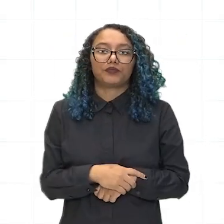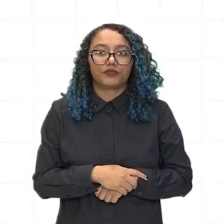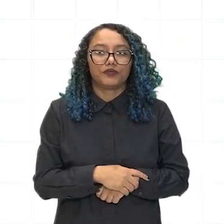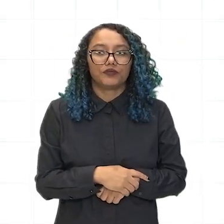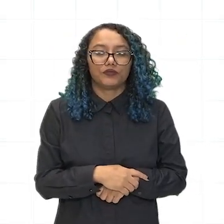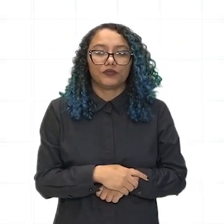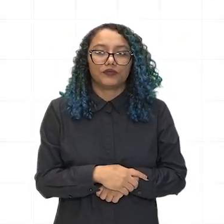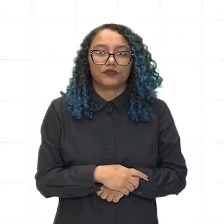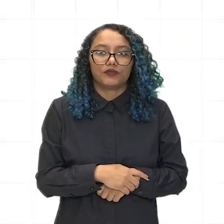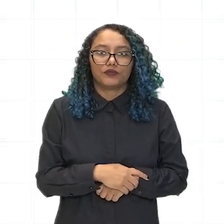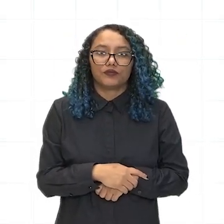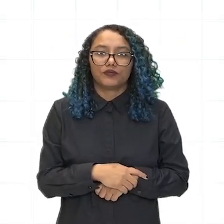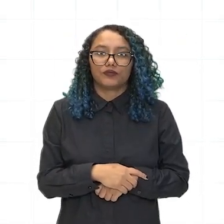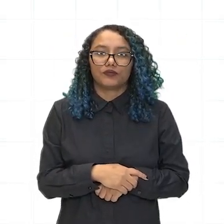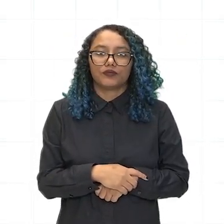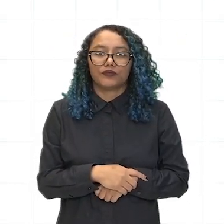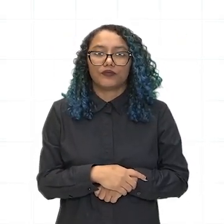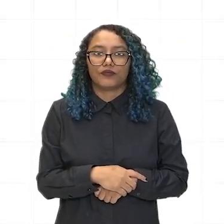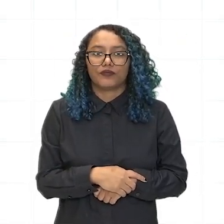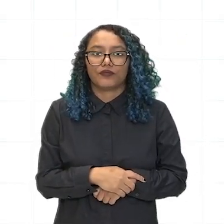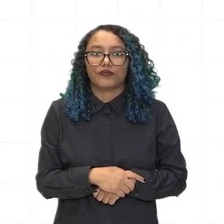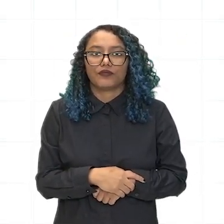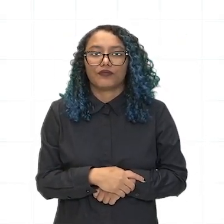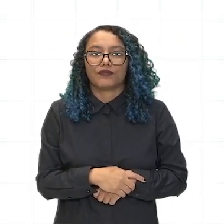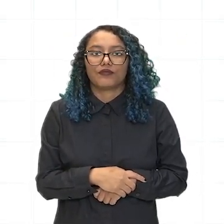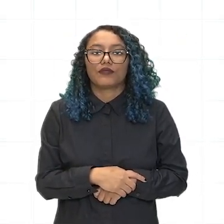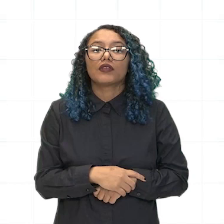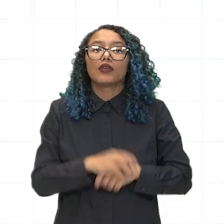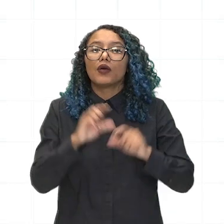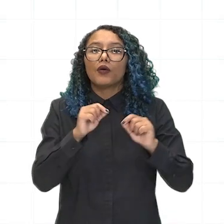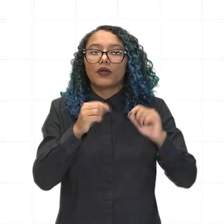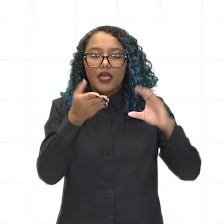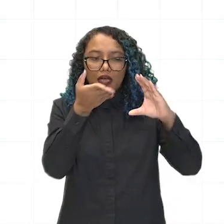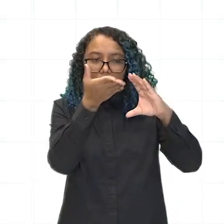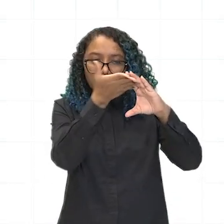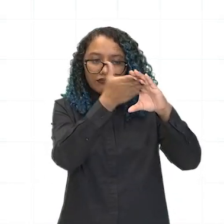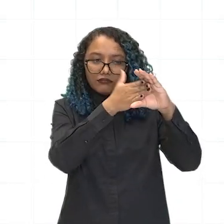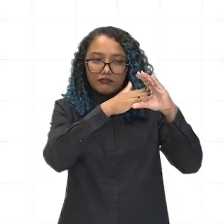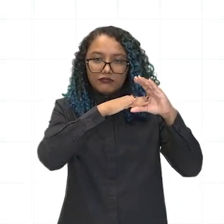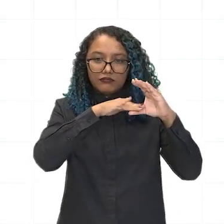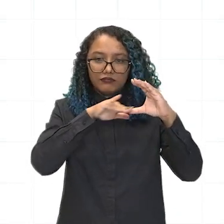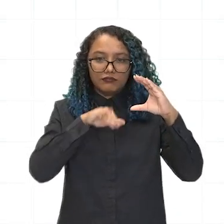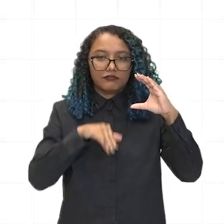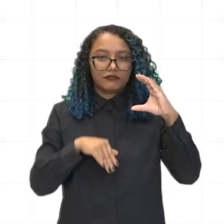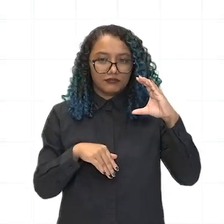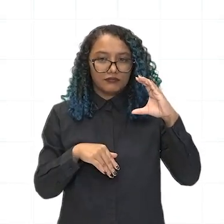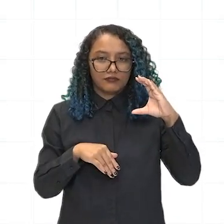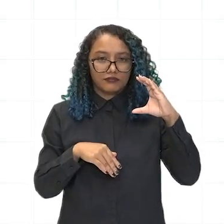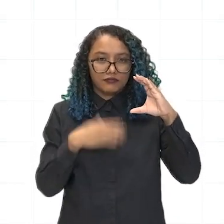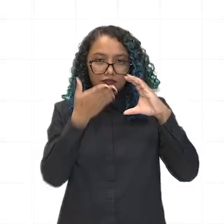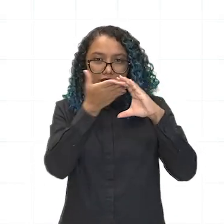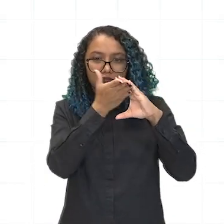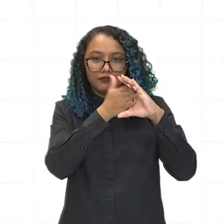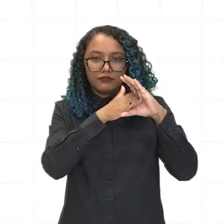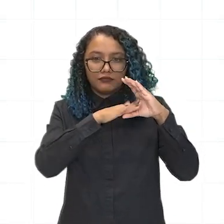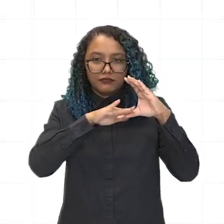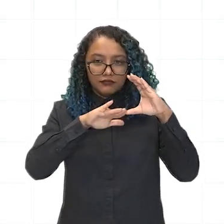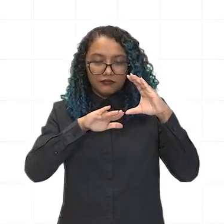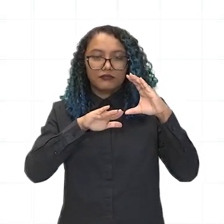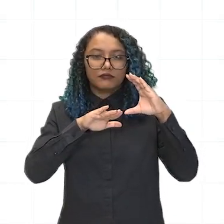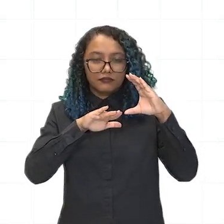na superfície da Terra. Então, ela é vista como um semicírculo, também chamado